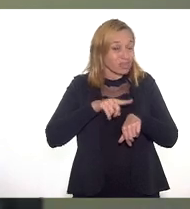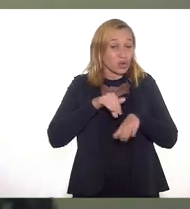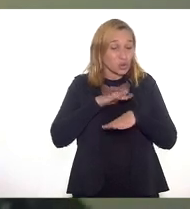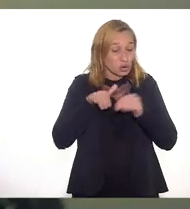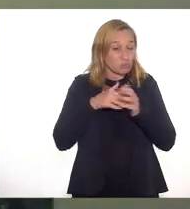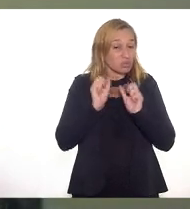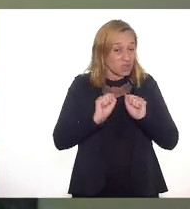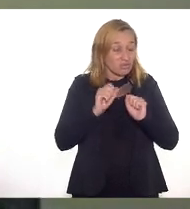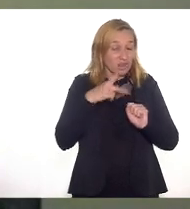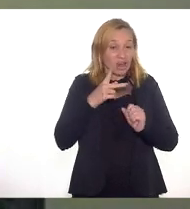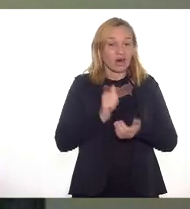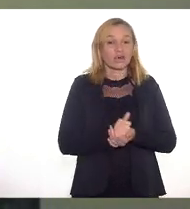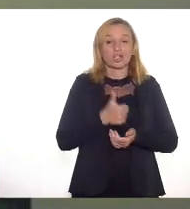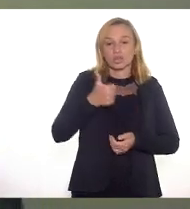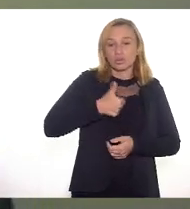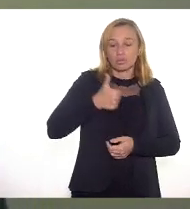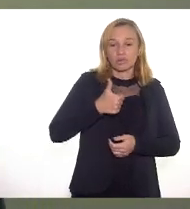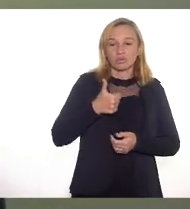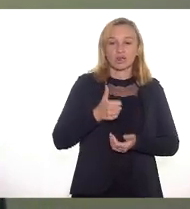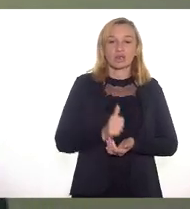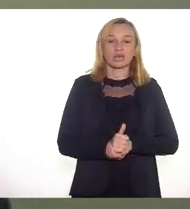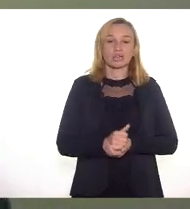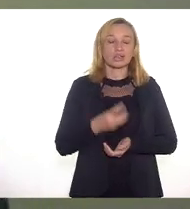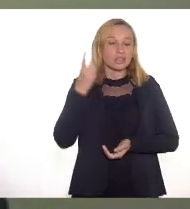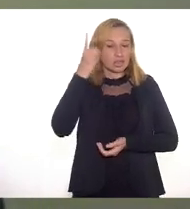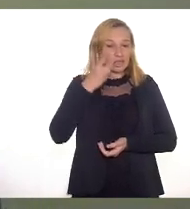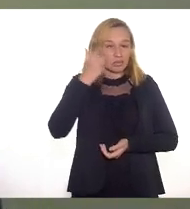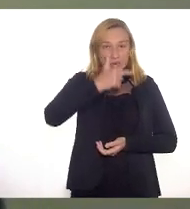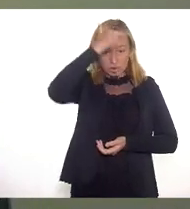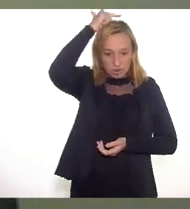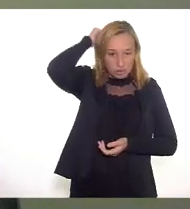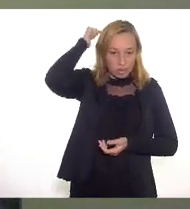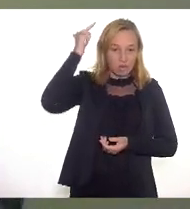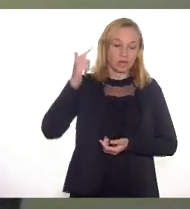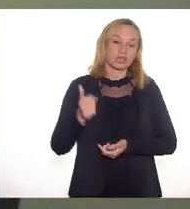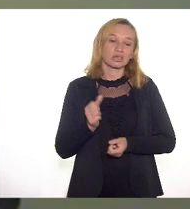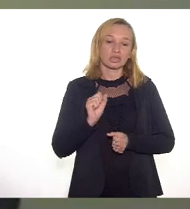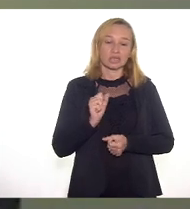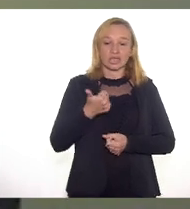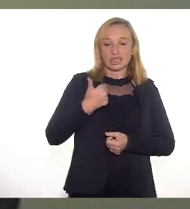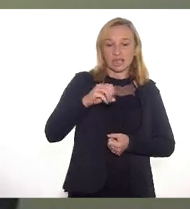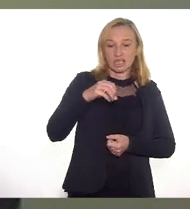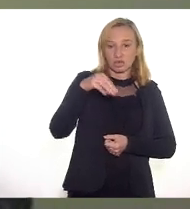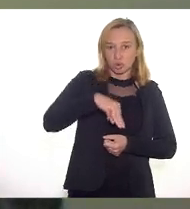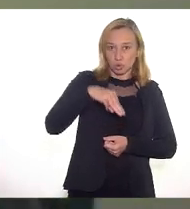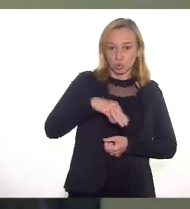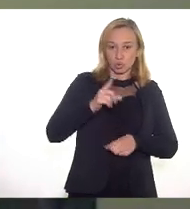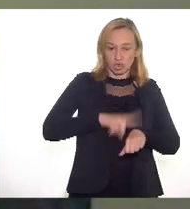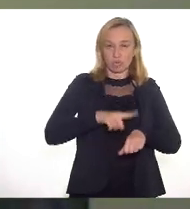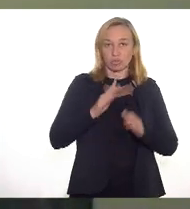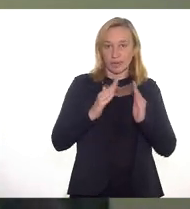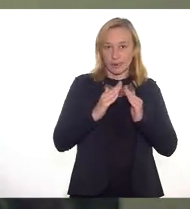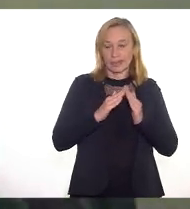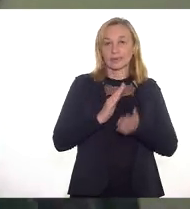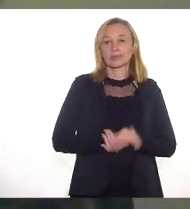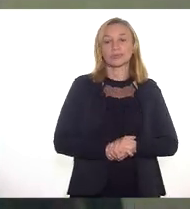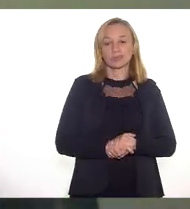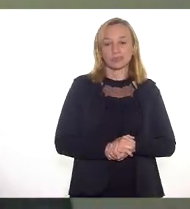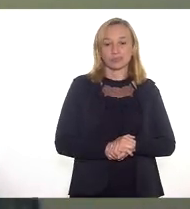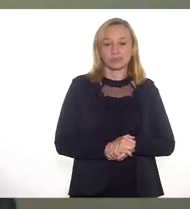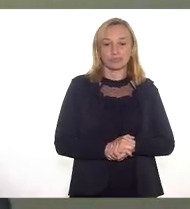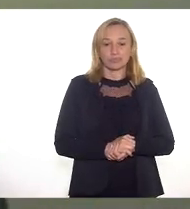falar. Então, o primeiro orador escrito é o nobre deputado Luiz Paulo. Vossa Excelência tem 10 minutos para a sua